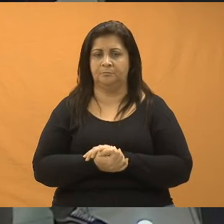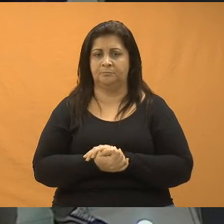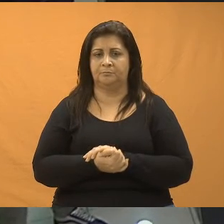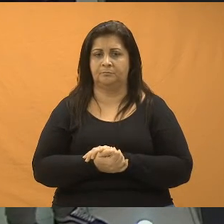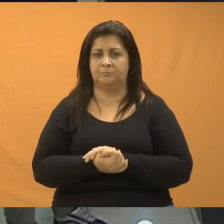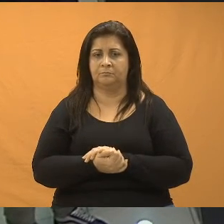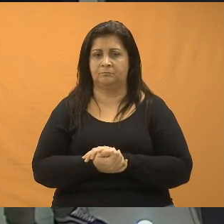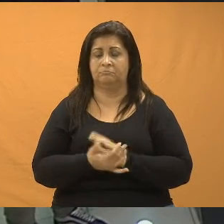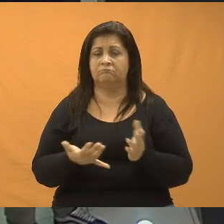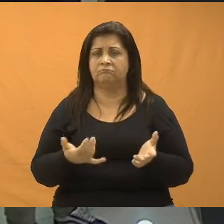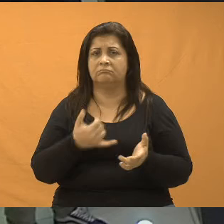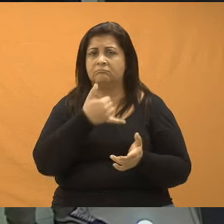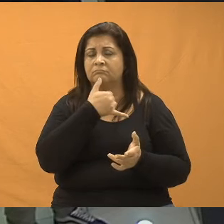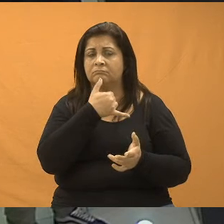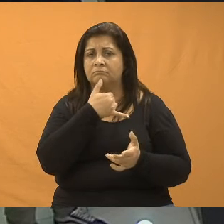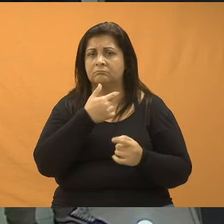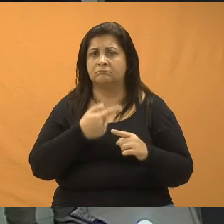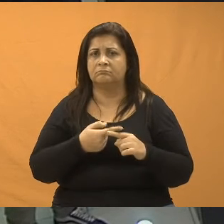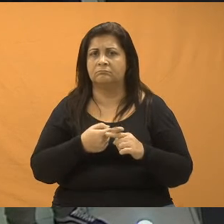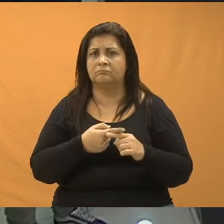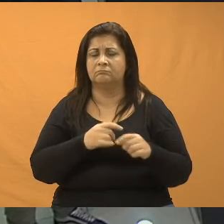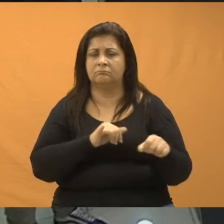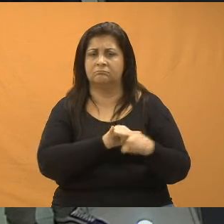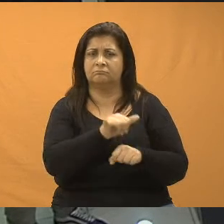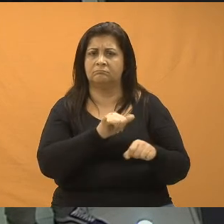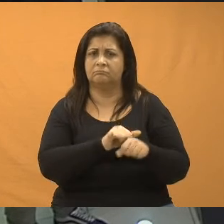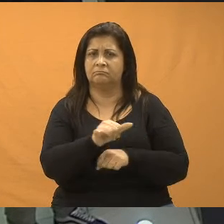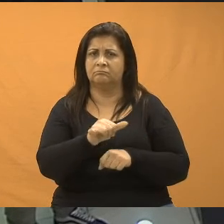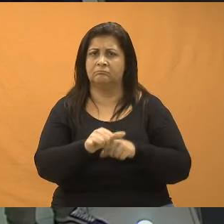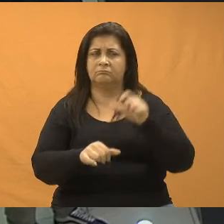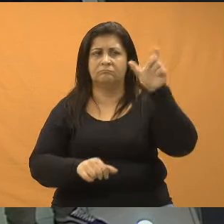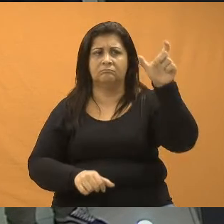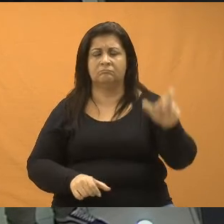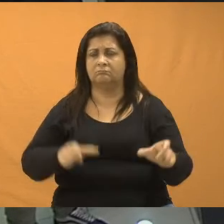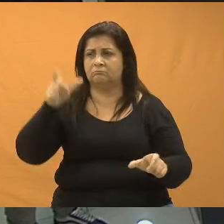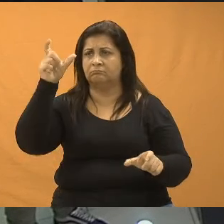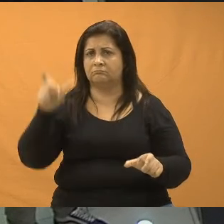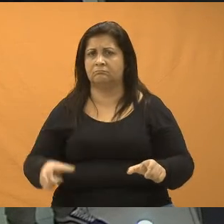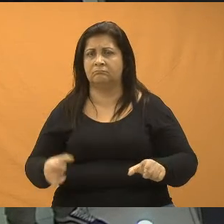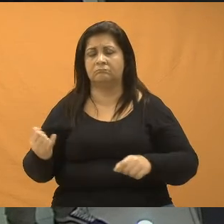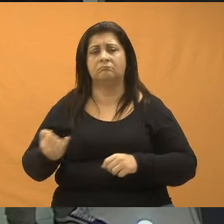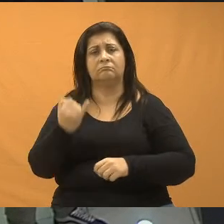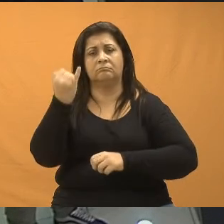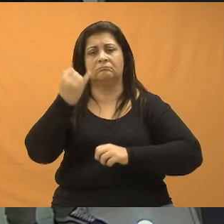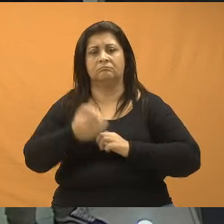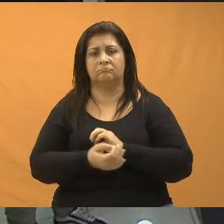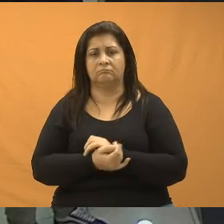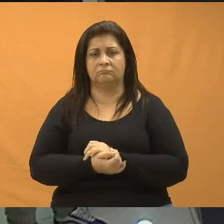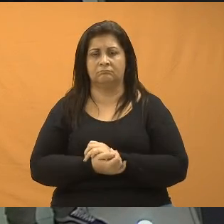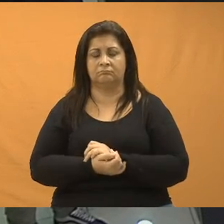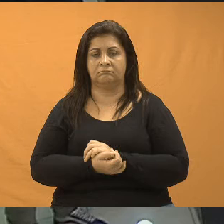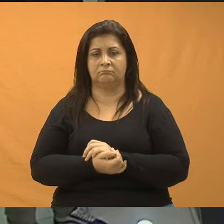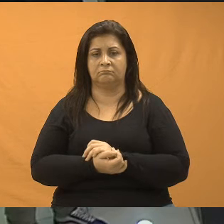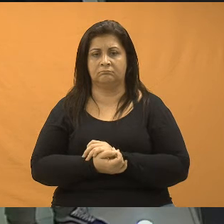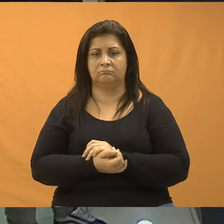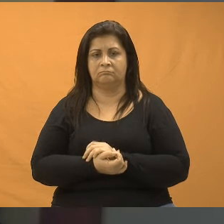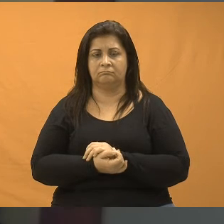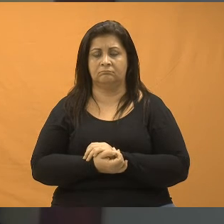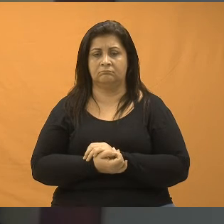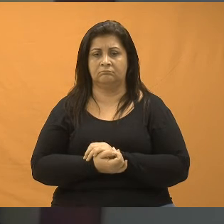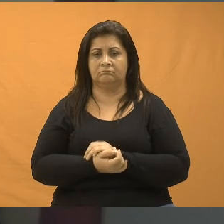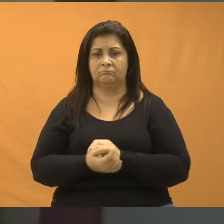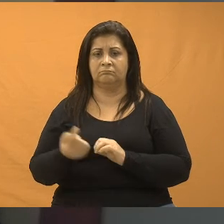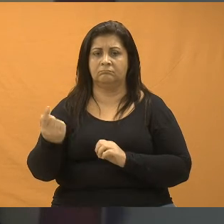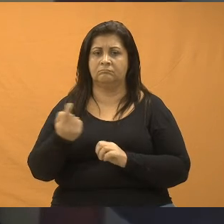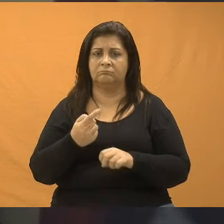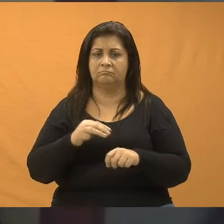A lamentar a ausência de algumas pessoas importantes até que seriam para esse